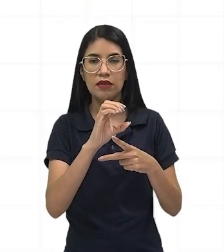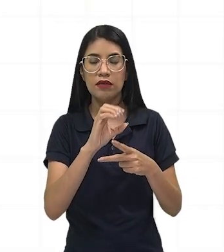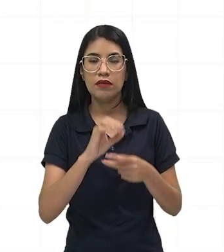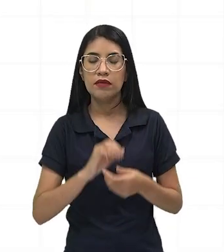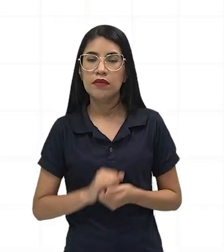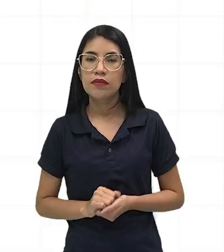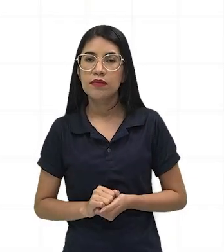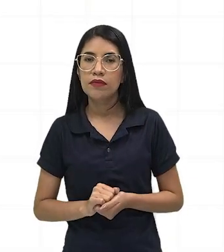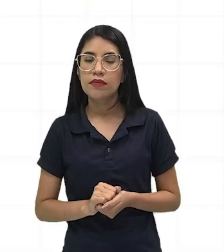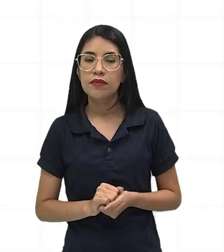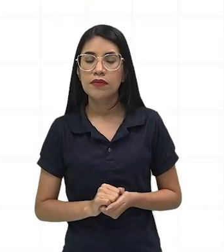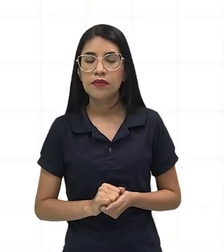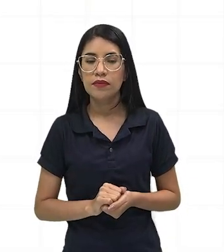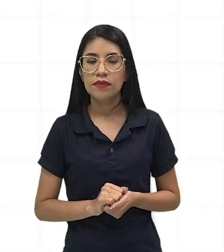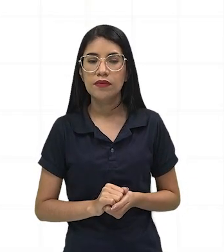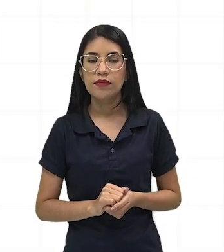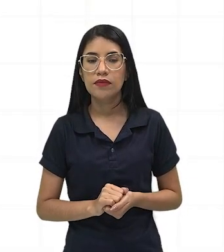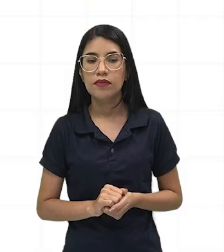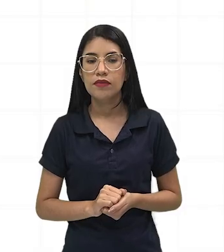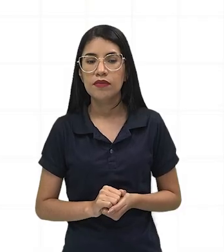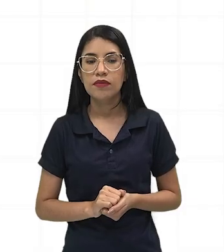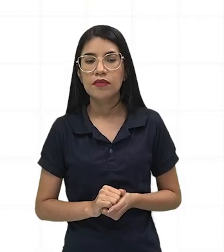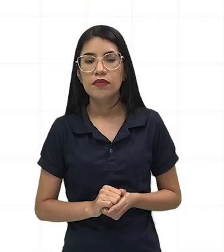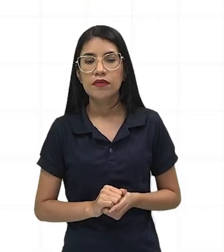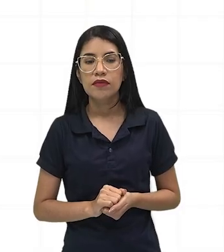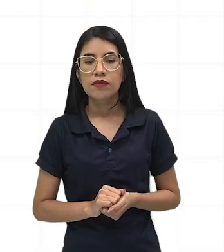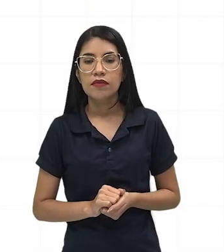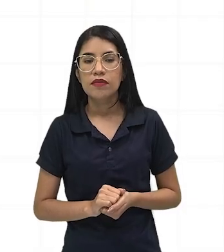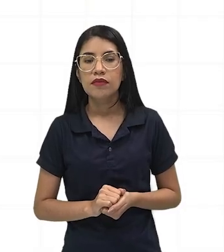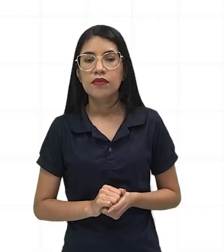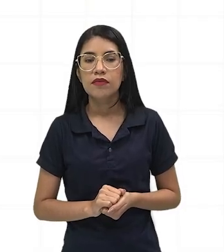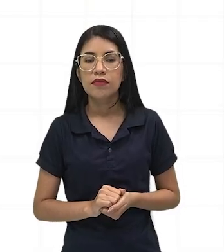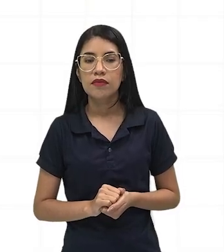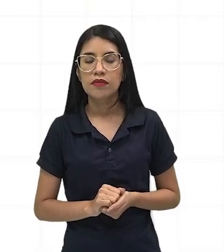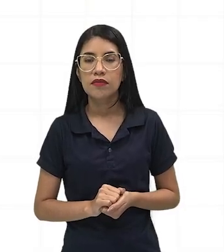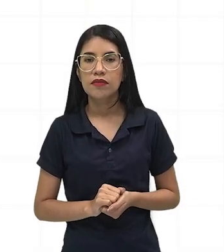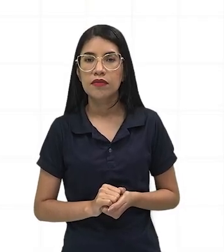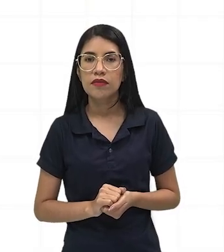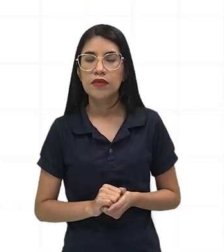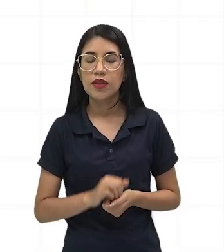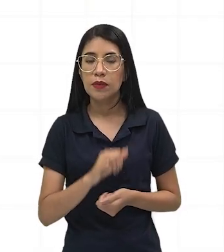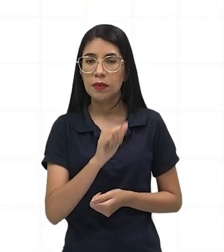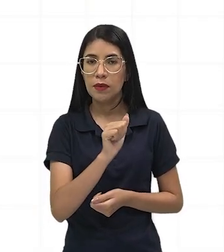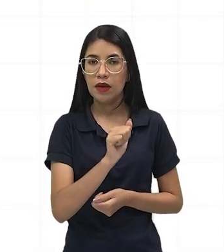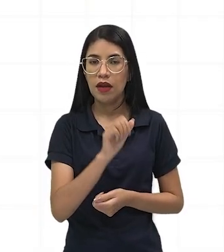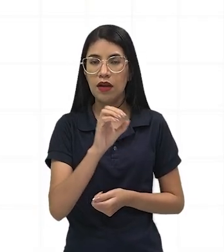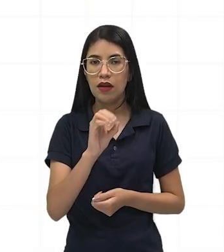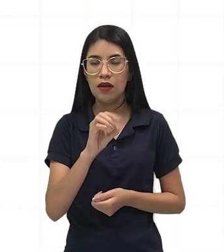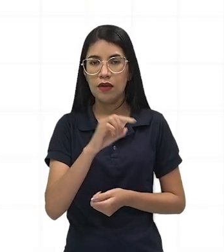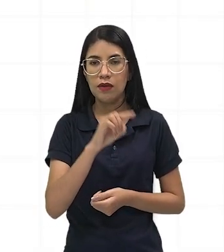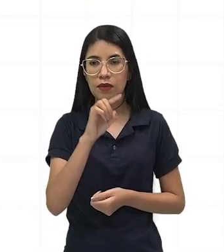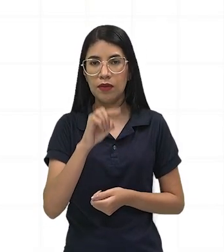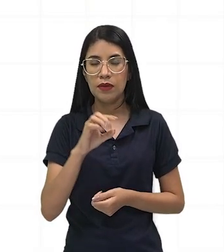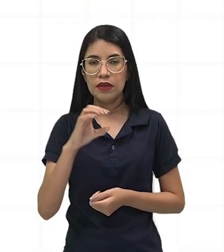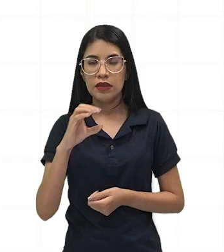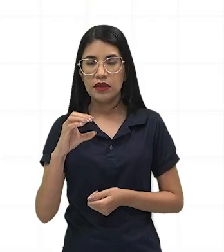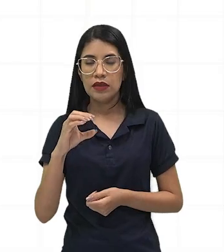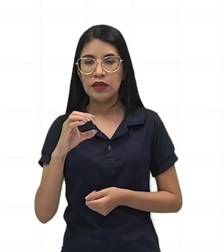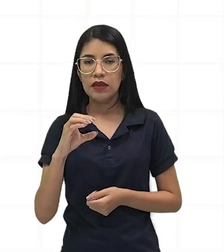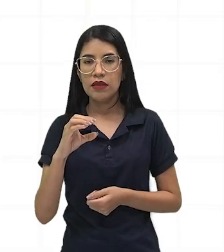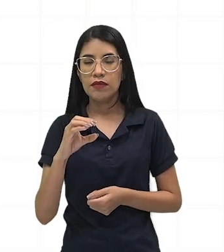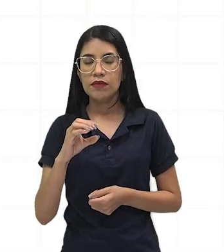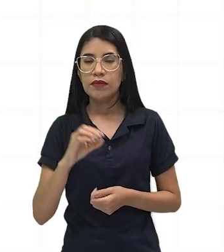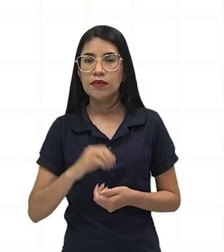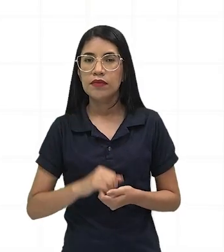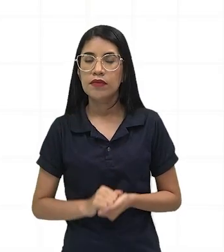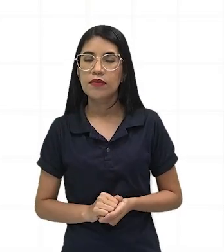então meu ângulo AOC, e sempre no do meio, que é exatamente onde está o meu ângulo, eu